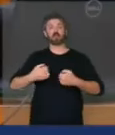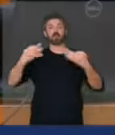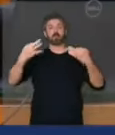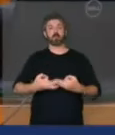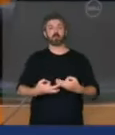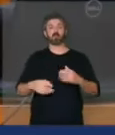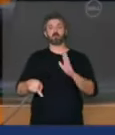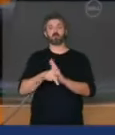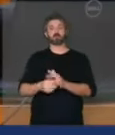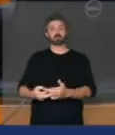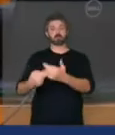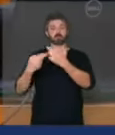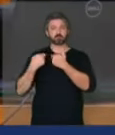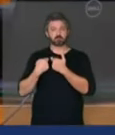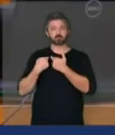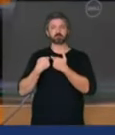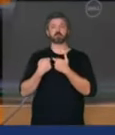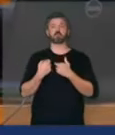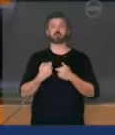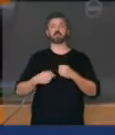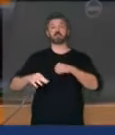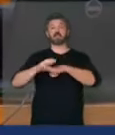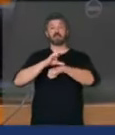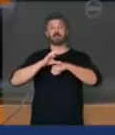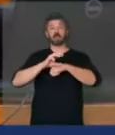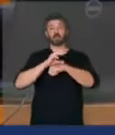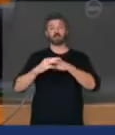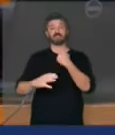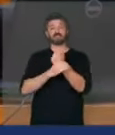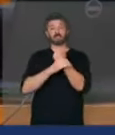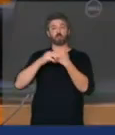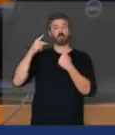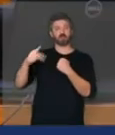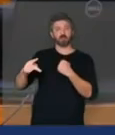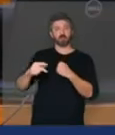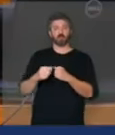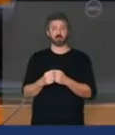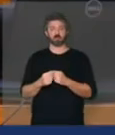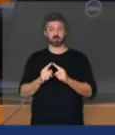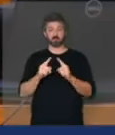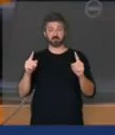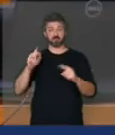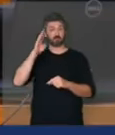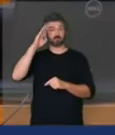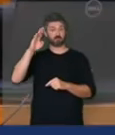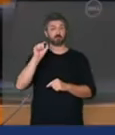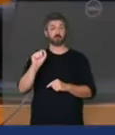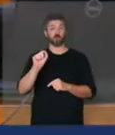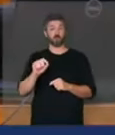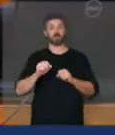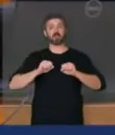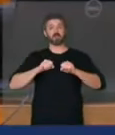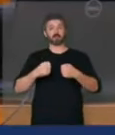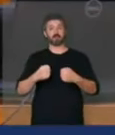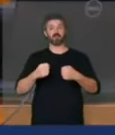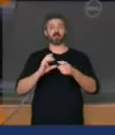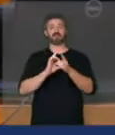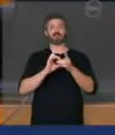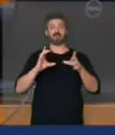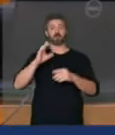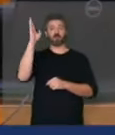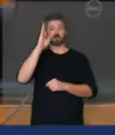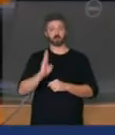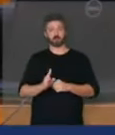das prerrogativas que a ordem constitucional lhes assegura. Mas venho, acima de tudo, defender o Estado Democrático